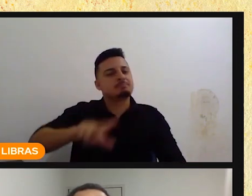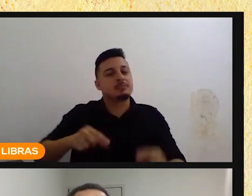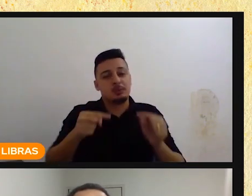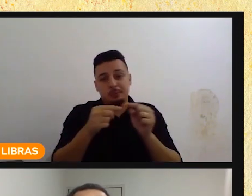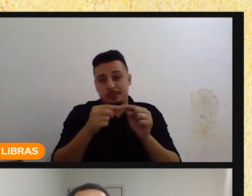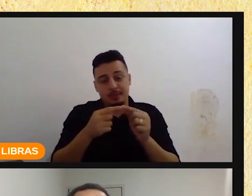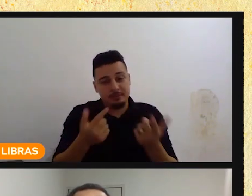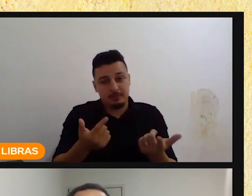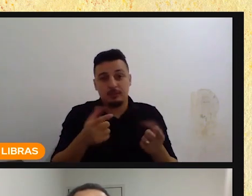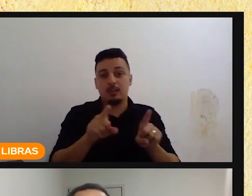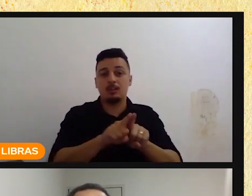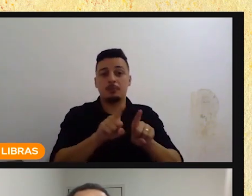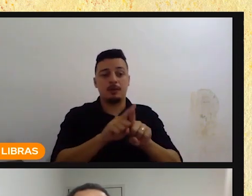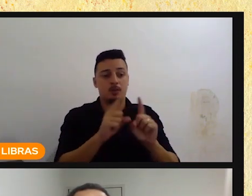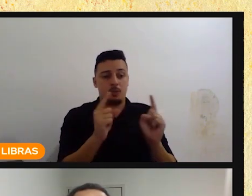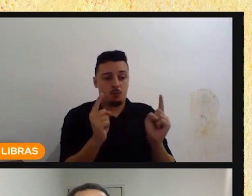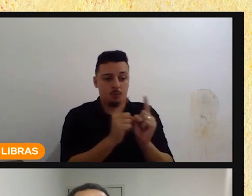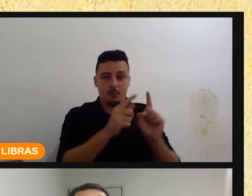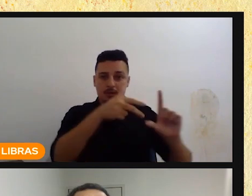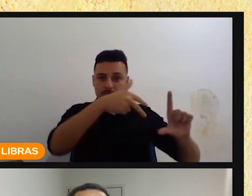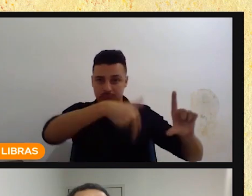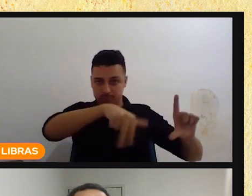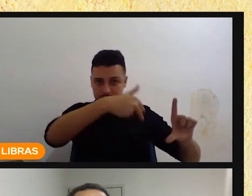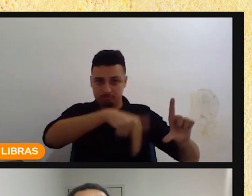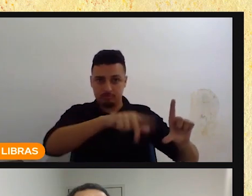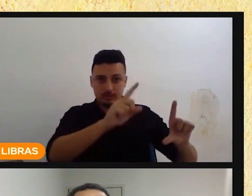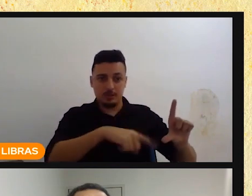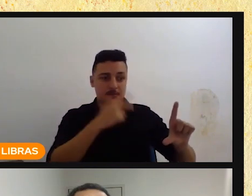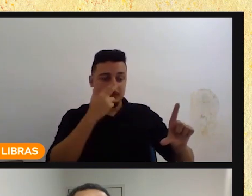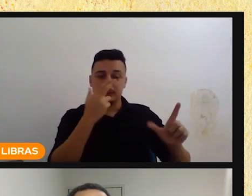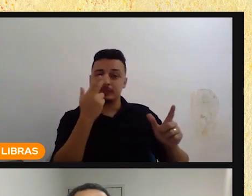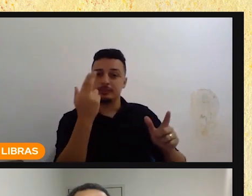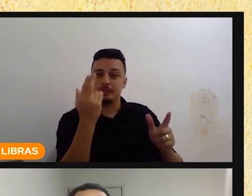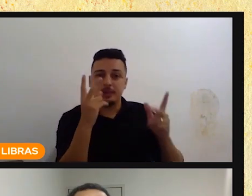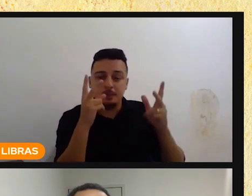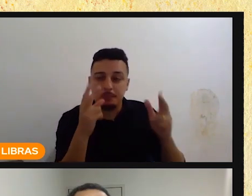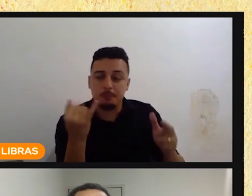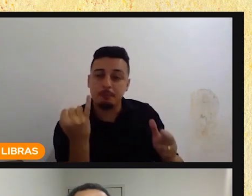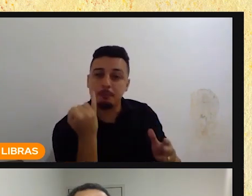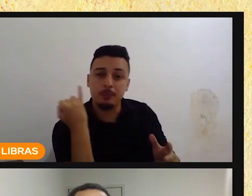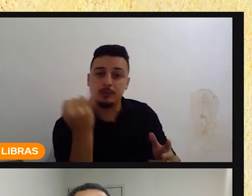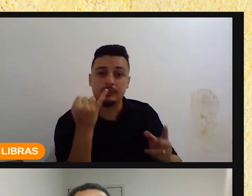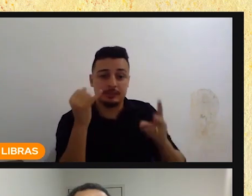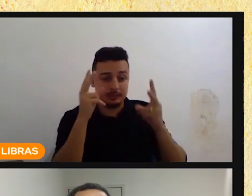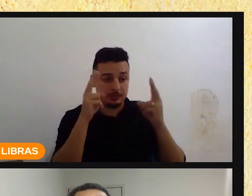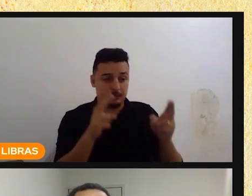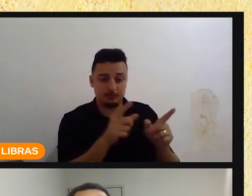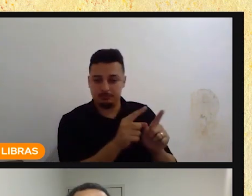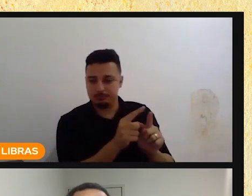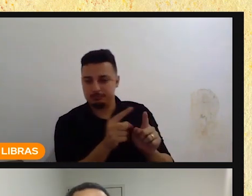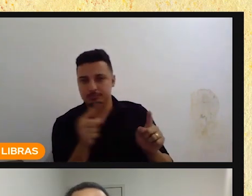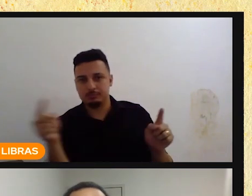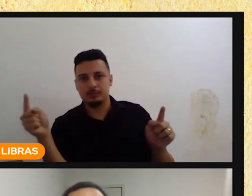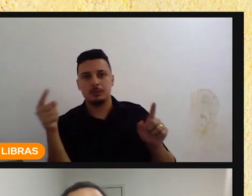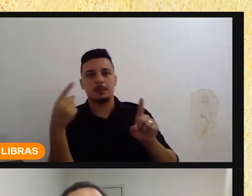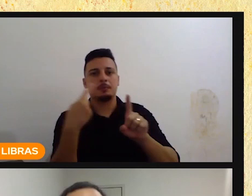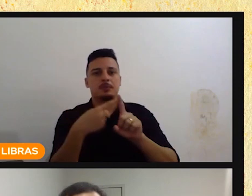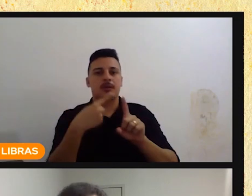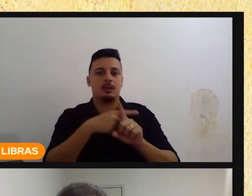curta uma peça tão importante quanto o longa justamente por isso, por trazer novas formas de narrativa e de